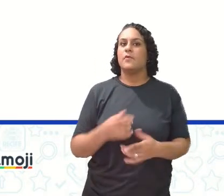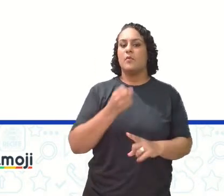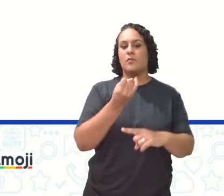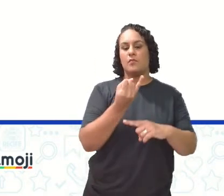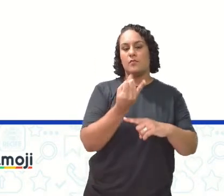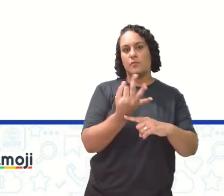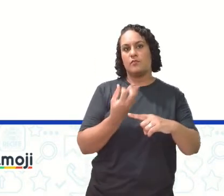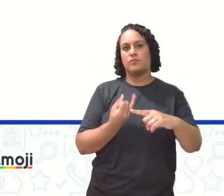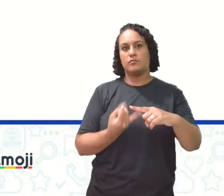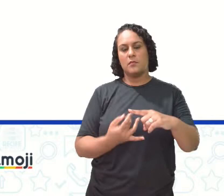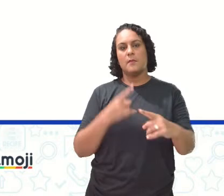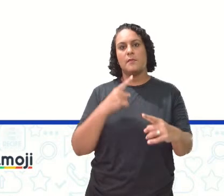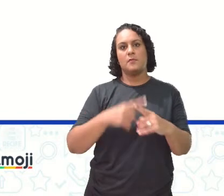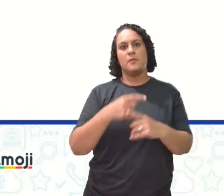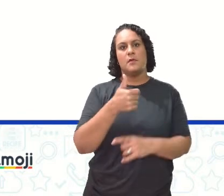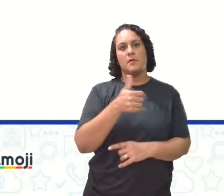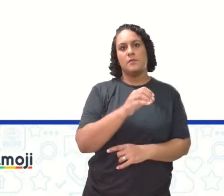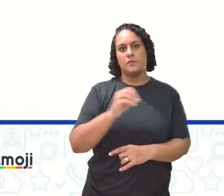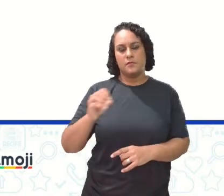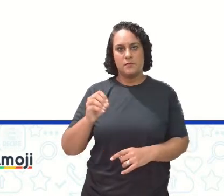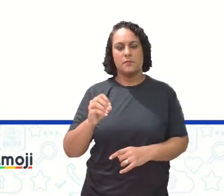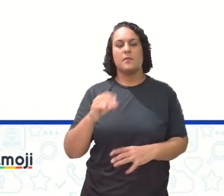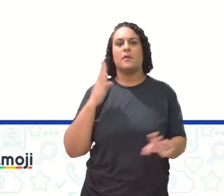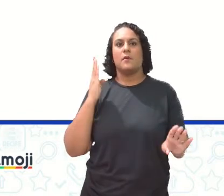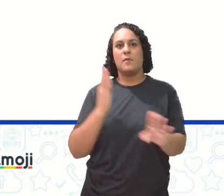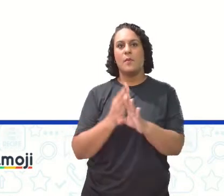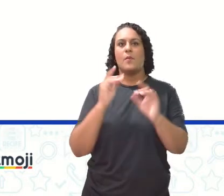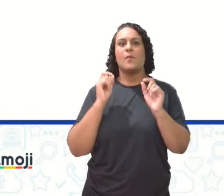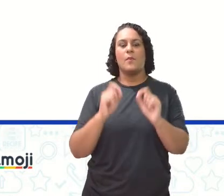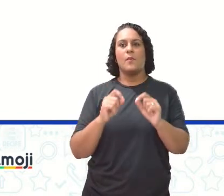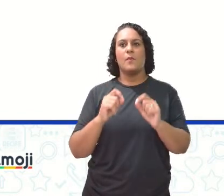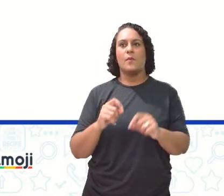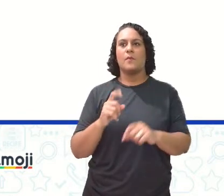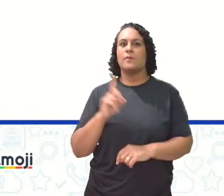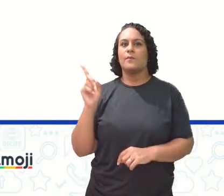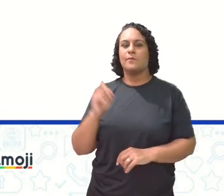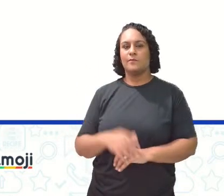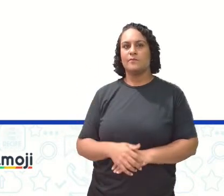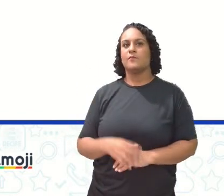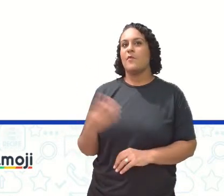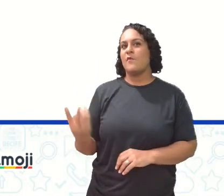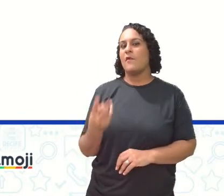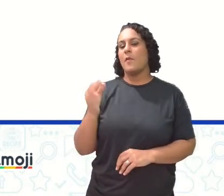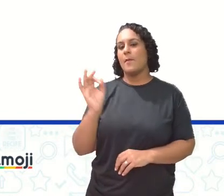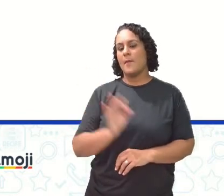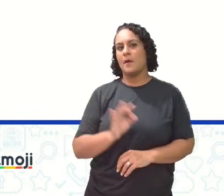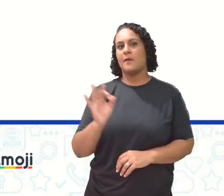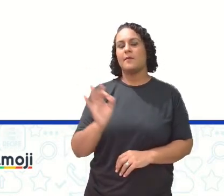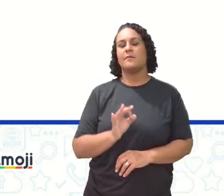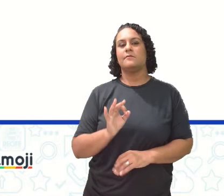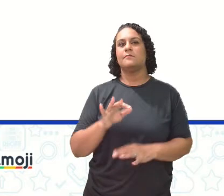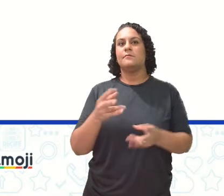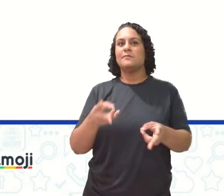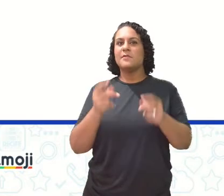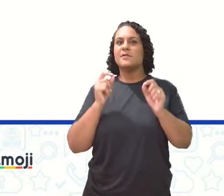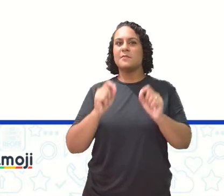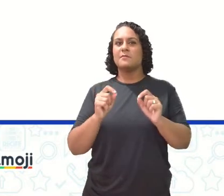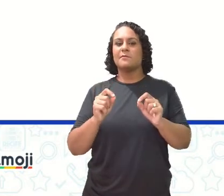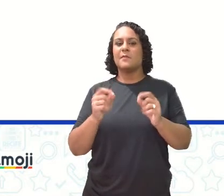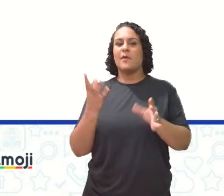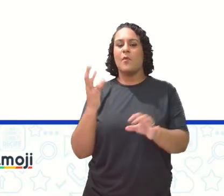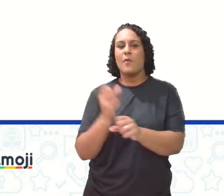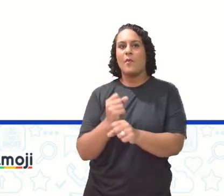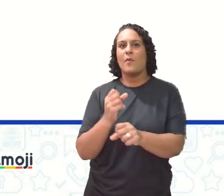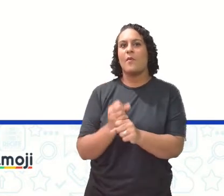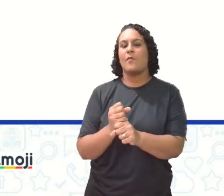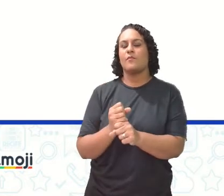fração e multiplico por 100, tá? Eu encontro esse valor em porcentagem. Então, pode notar que nessa operação que a gente